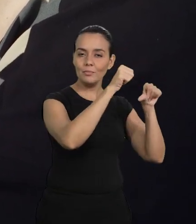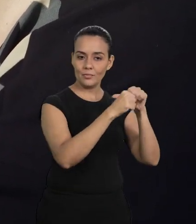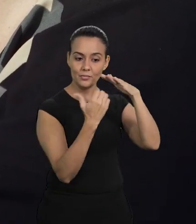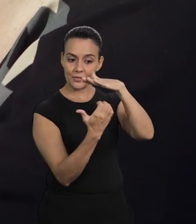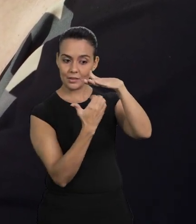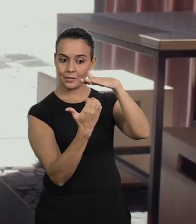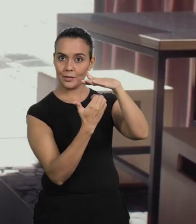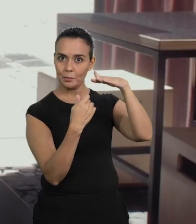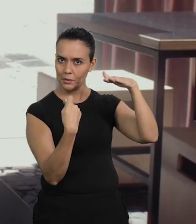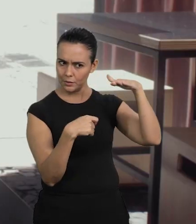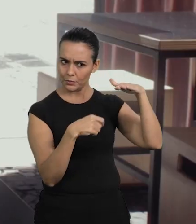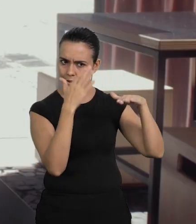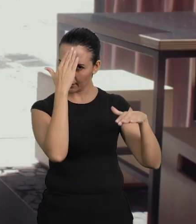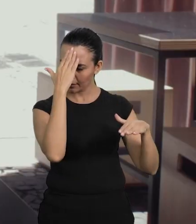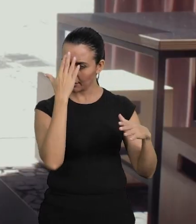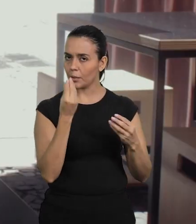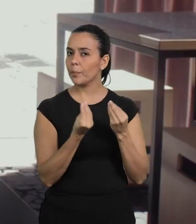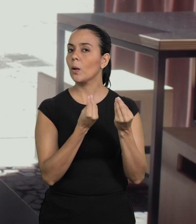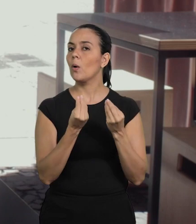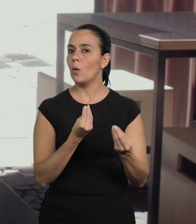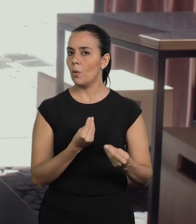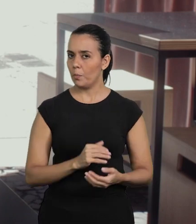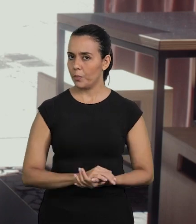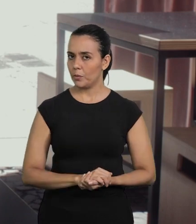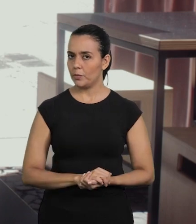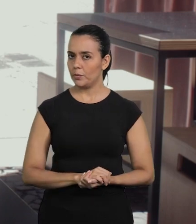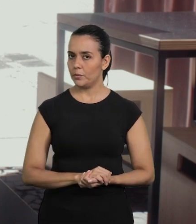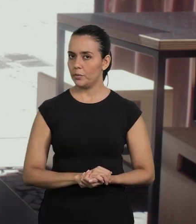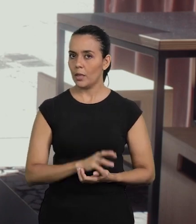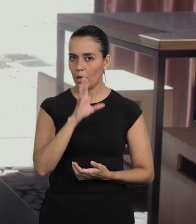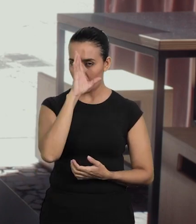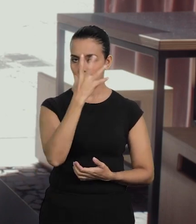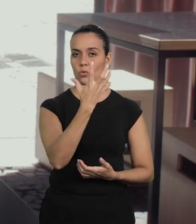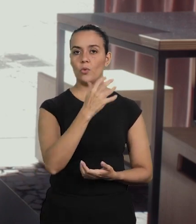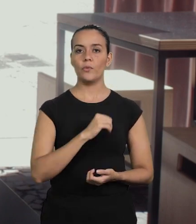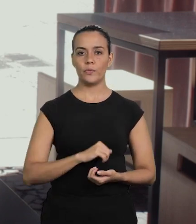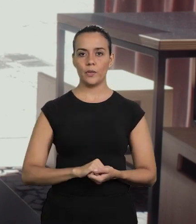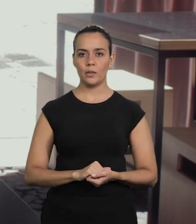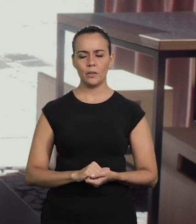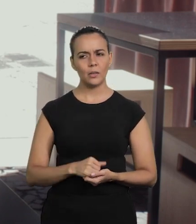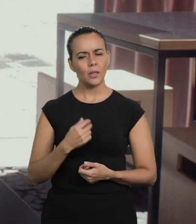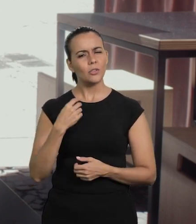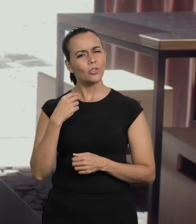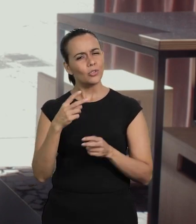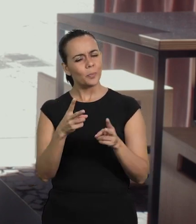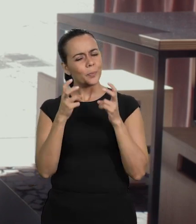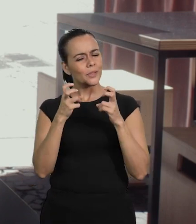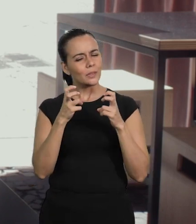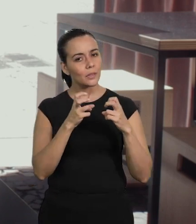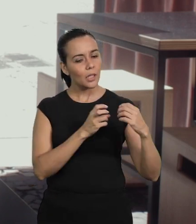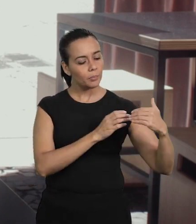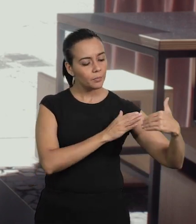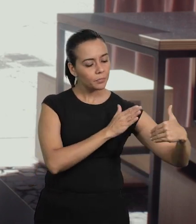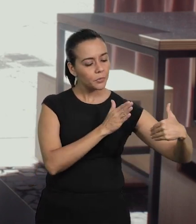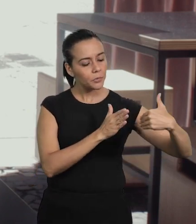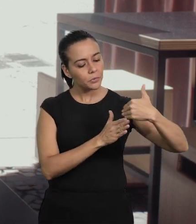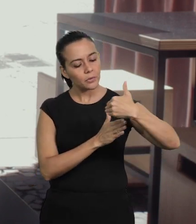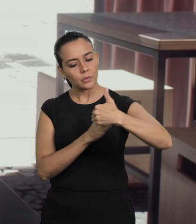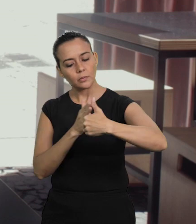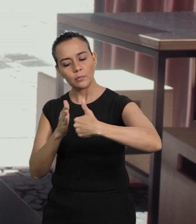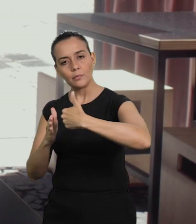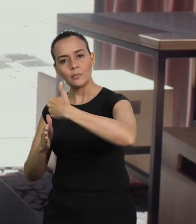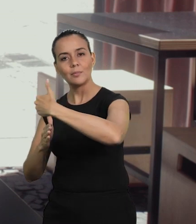resíduos. Quando a gente pensa nesse processo, a gente vê o quanto é difícil a gente pensar em economia circular, porque a economia circular é um